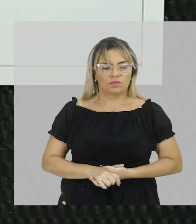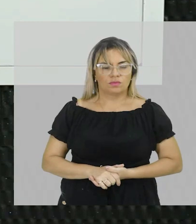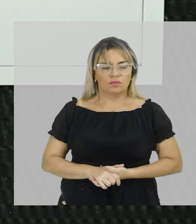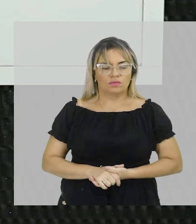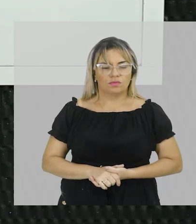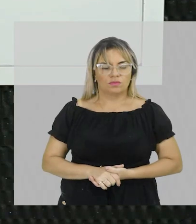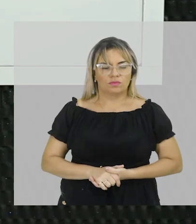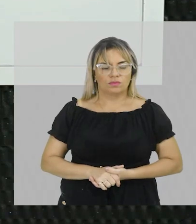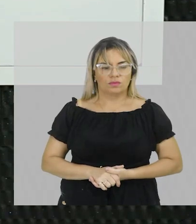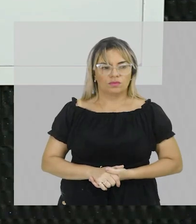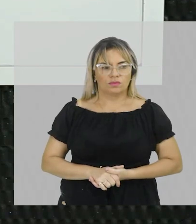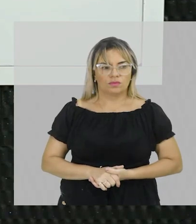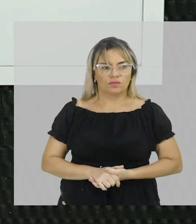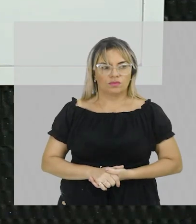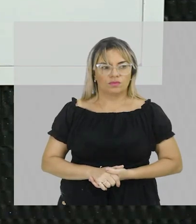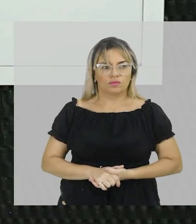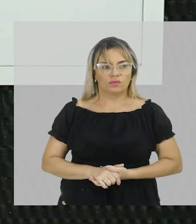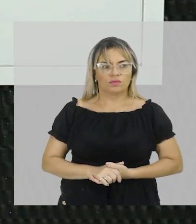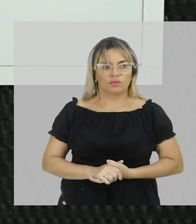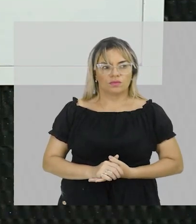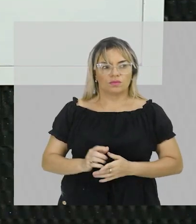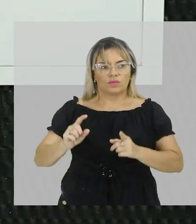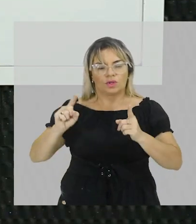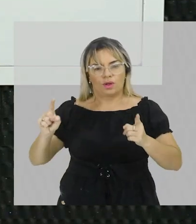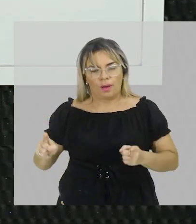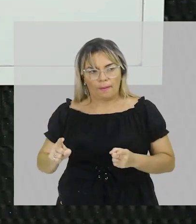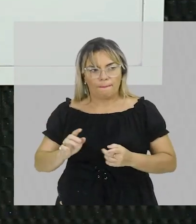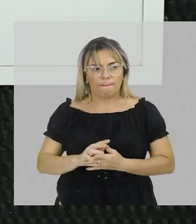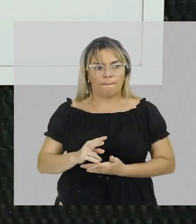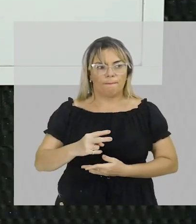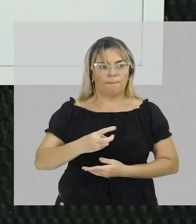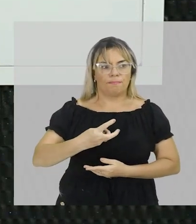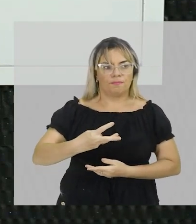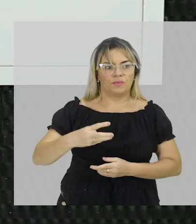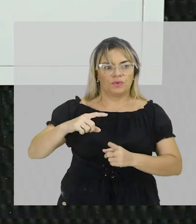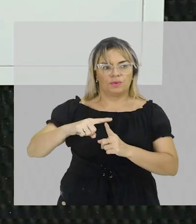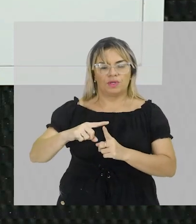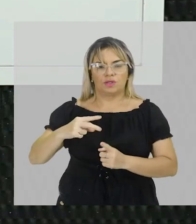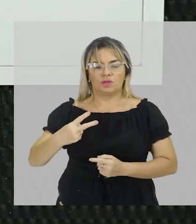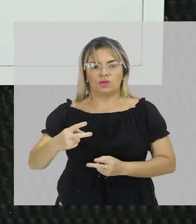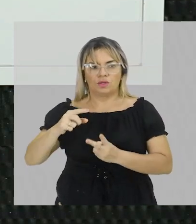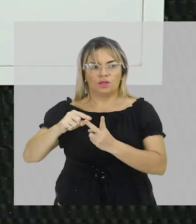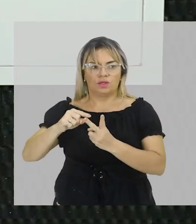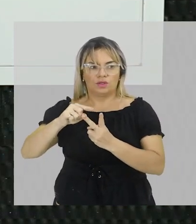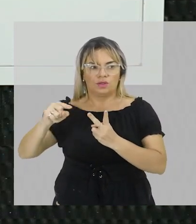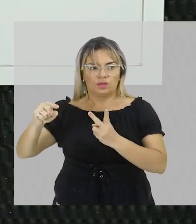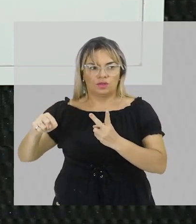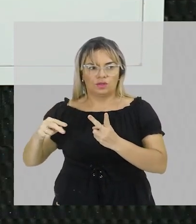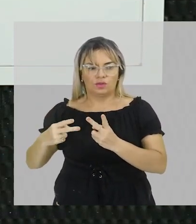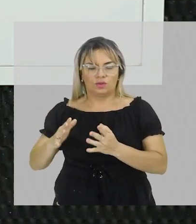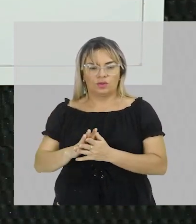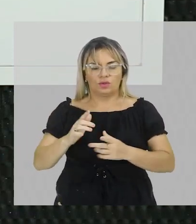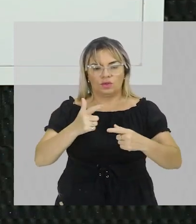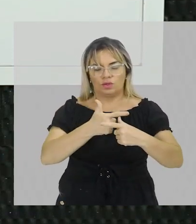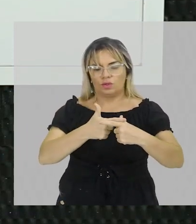2, certo? Isso aqui, turma, dividido,